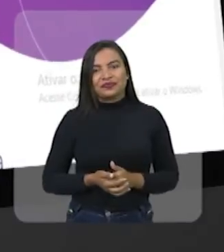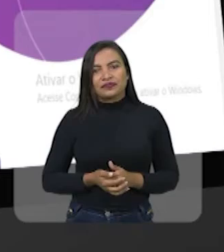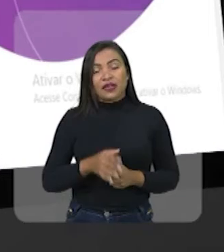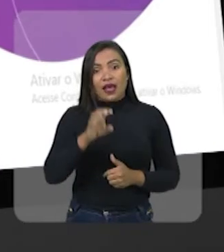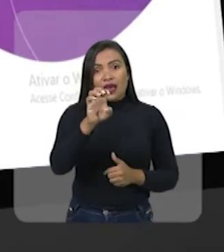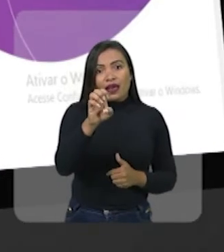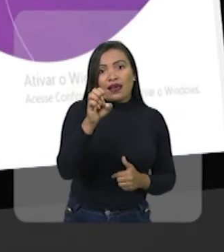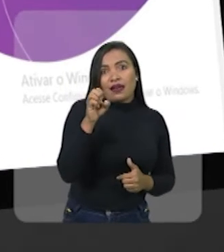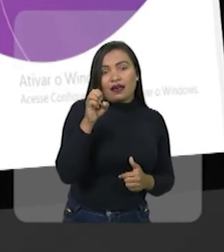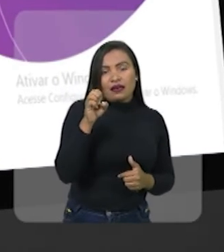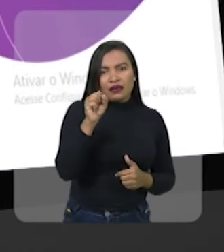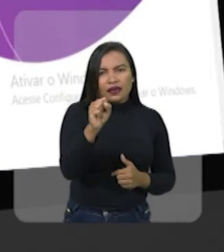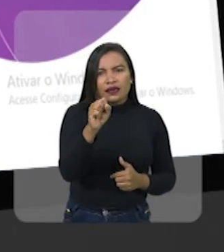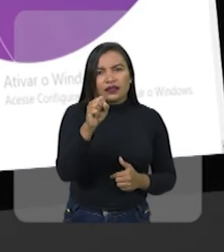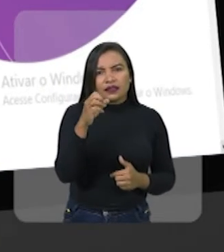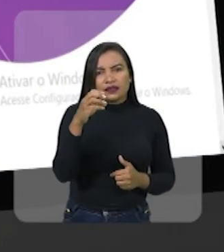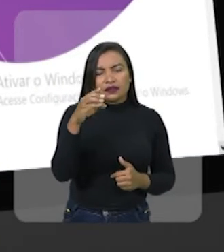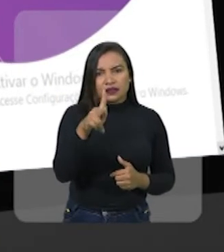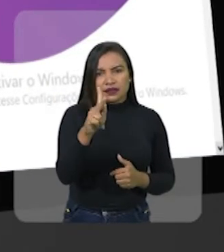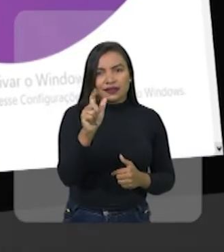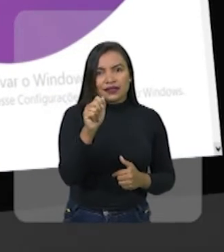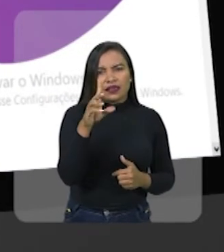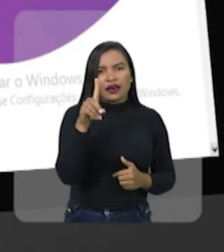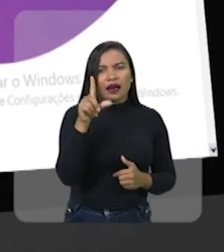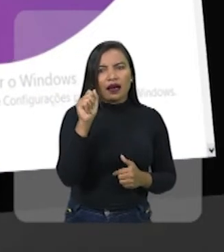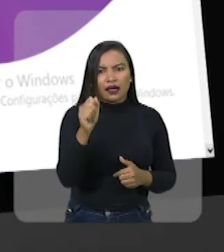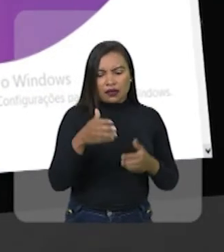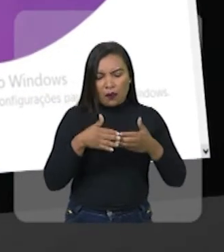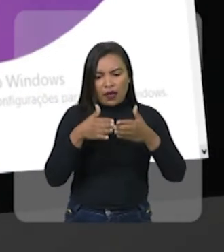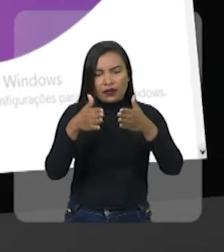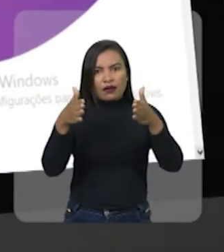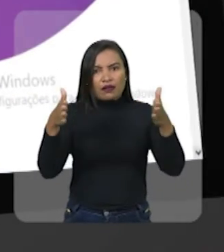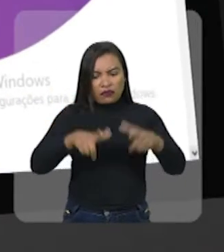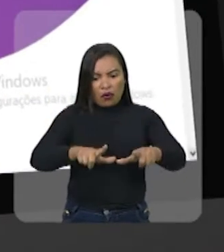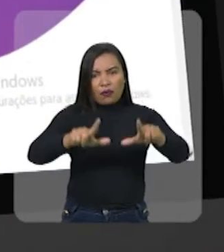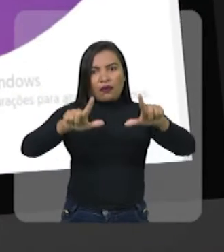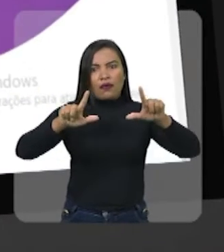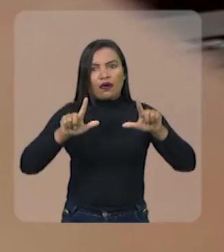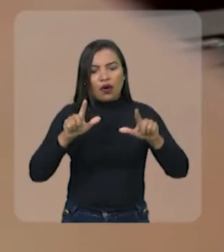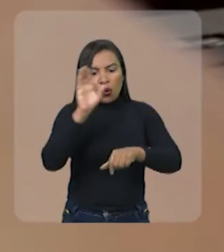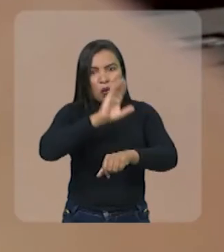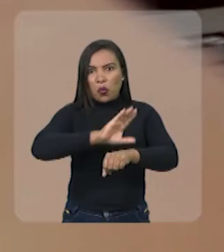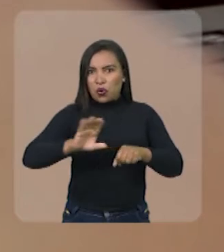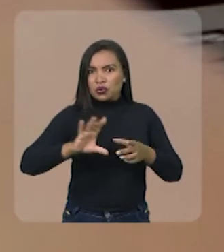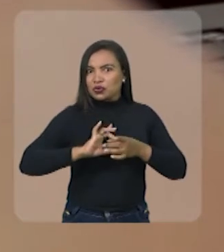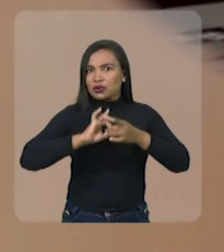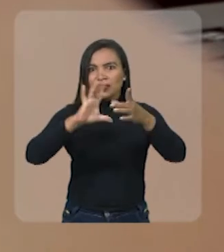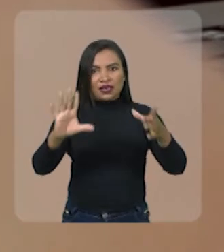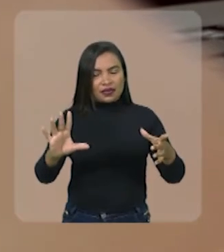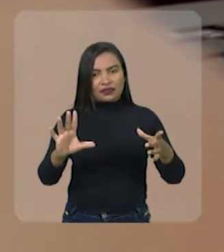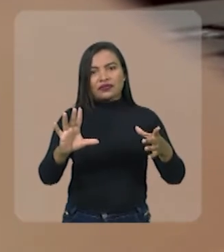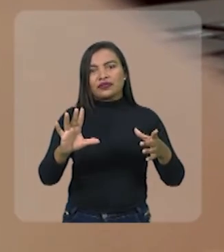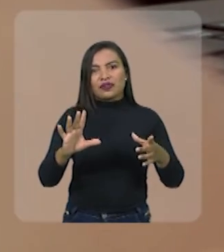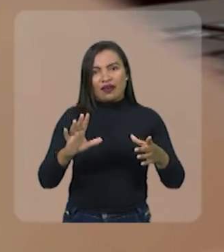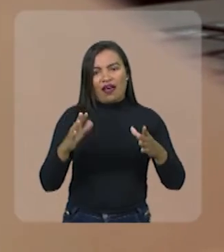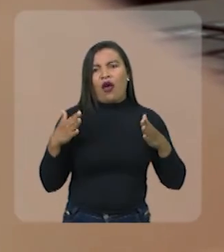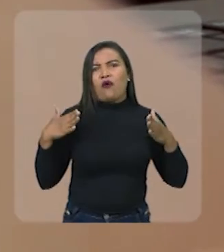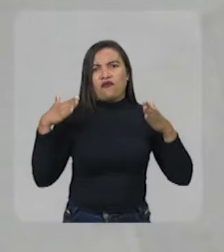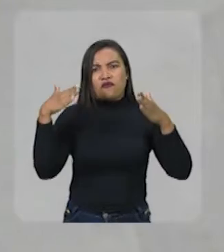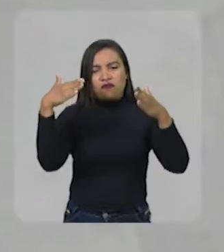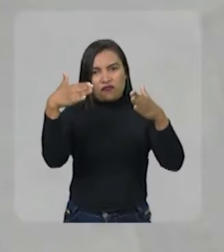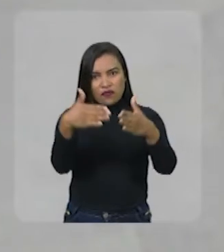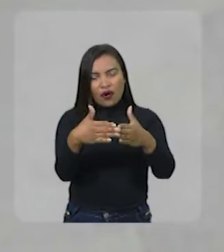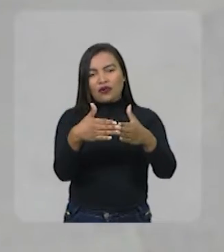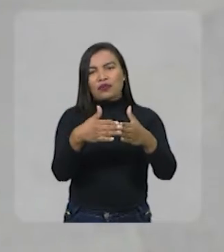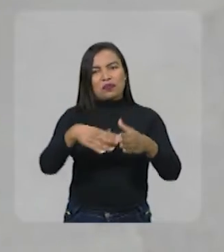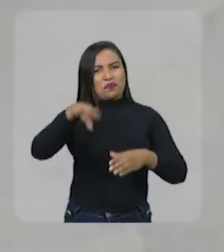Escada. A plataforma de cursos abertos da UEMA é um caminho rumo ao topo, mas principalmente